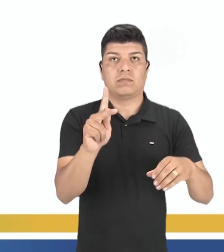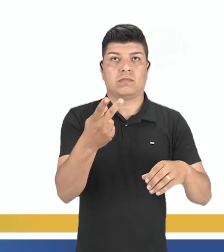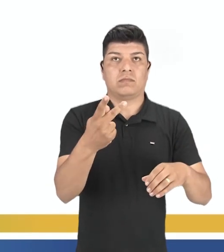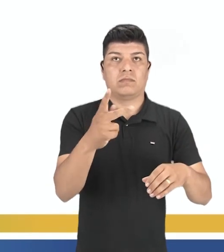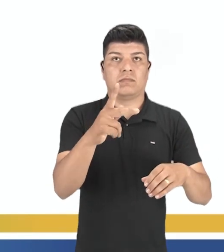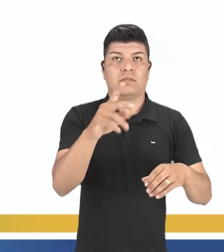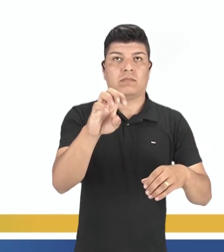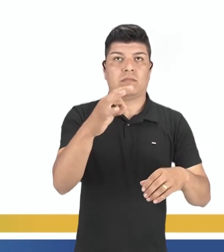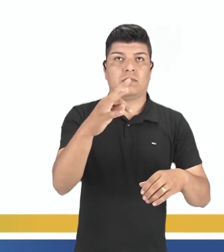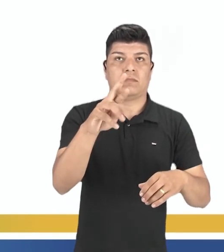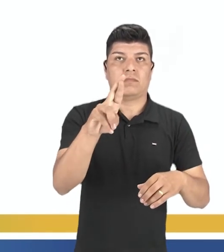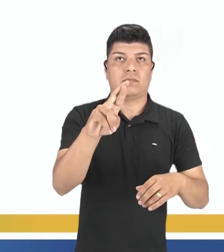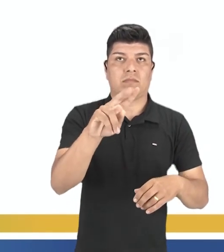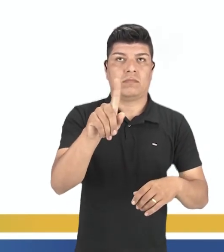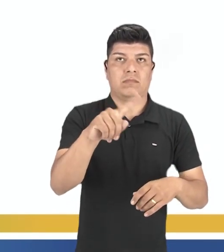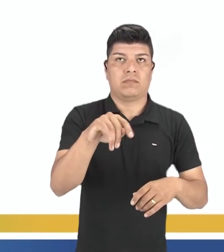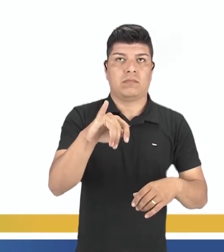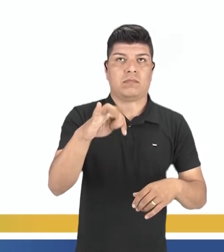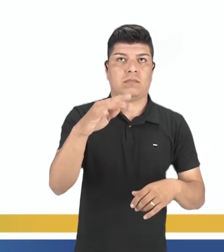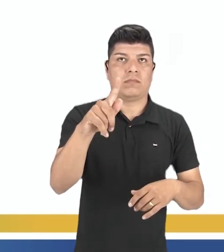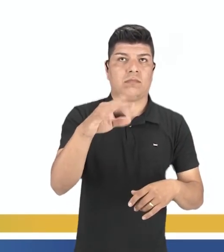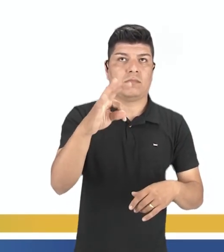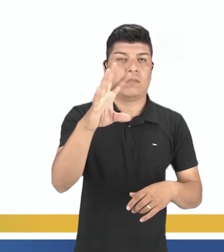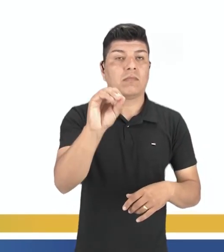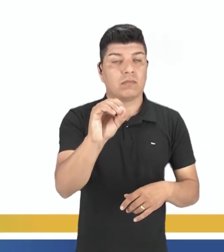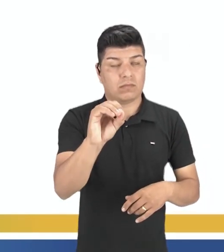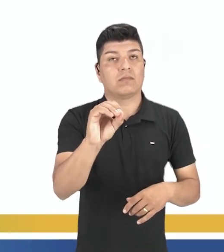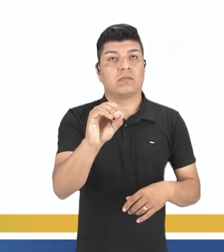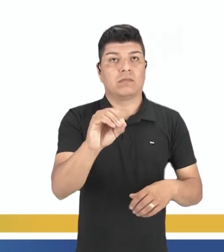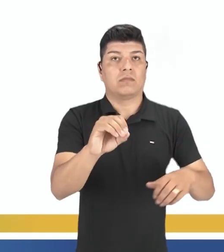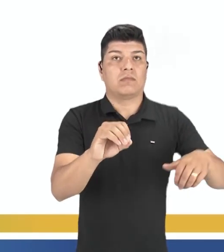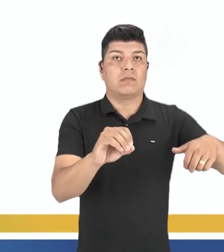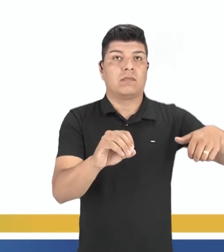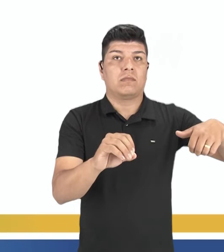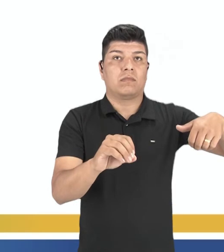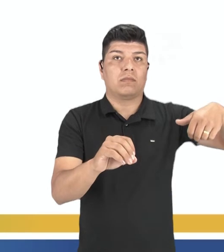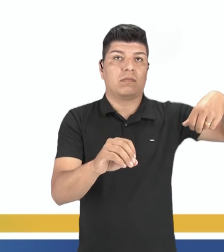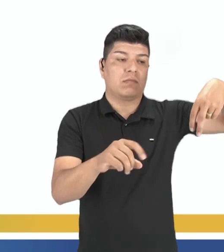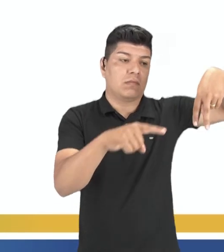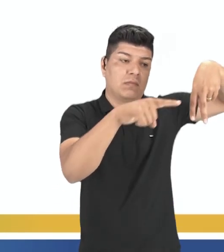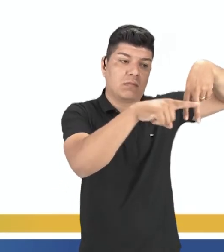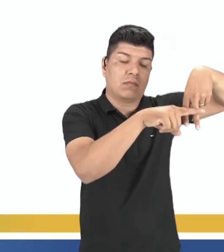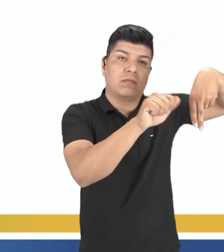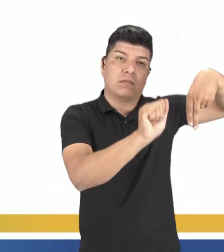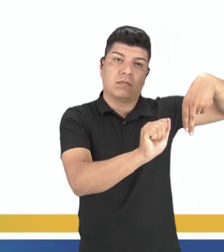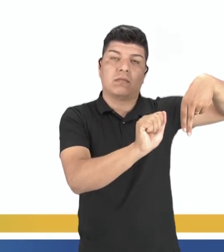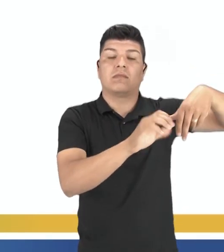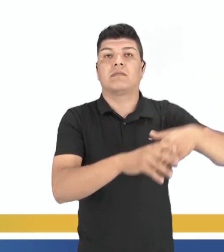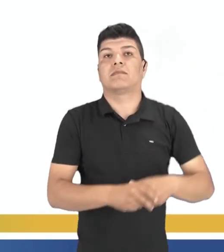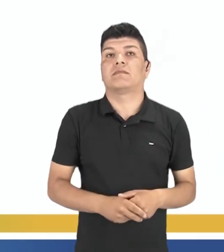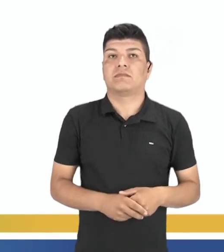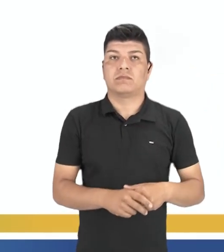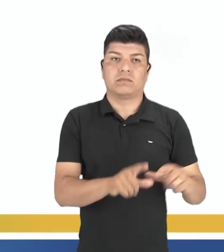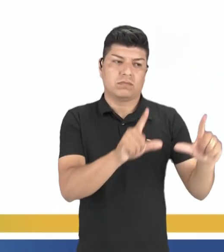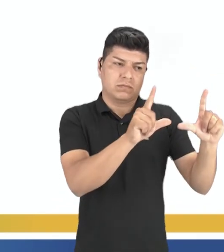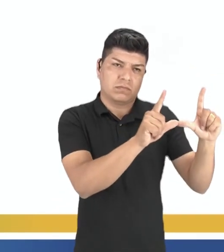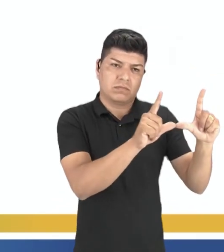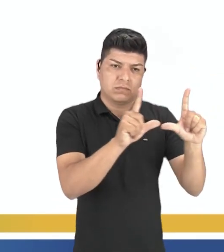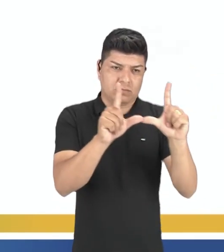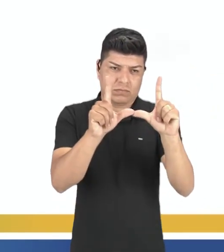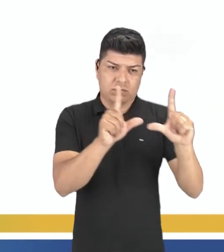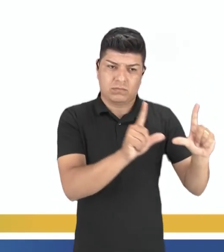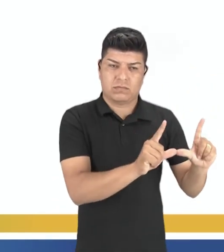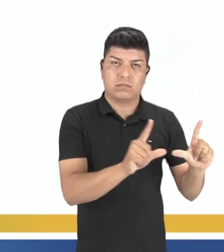é diferente. Onde é que é diferente? Azão e azinho, tá? Então, tá vendo que dentro dos 4 quadradinhos eu